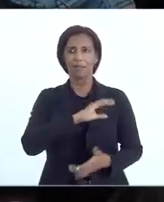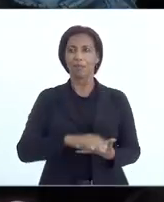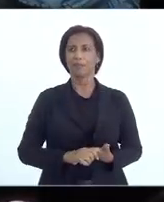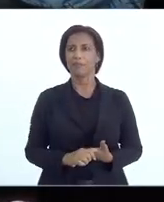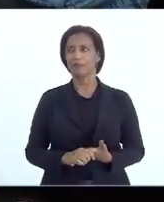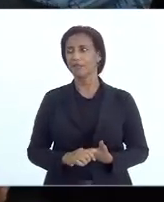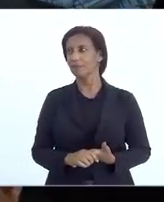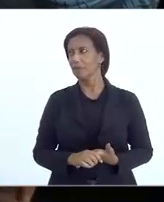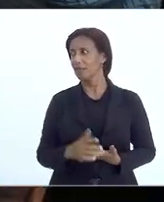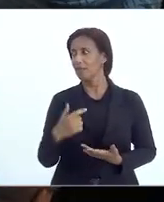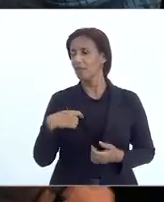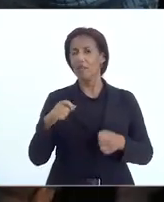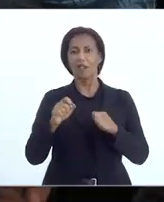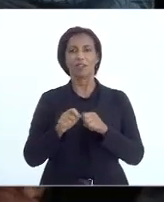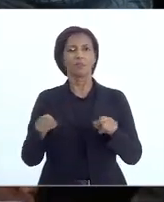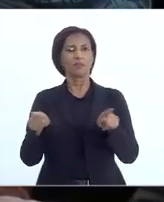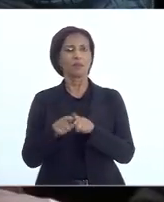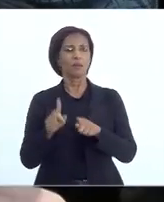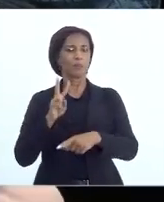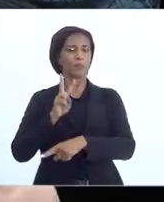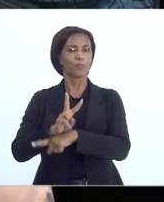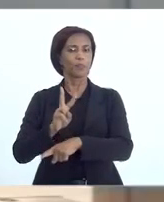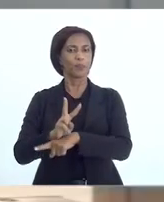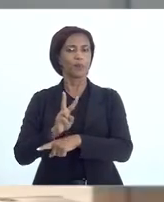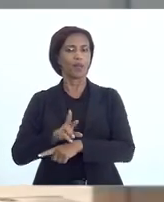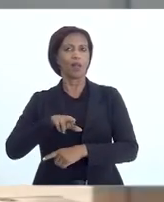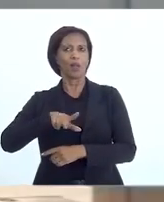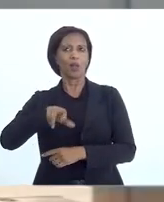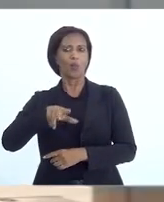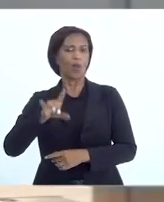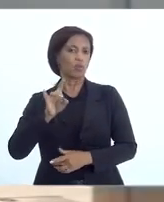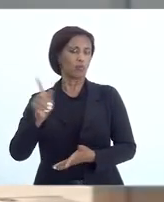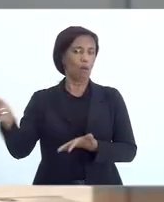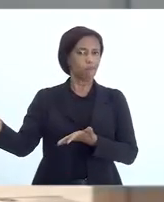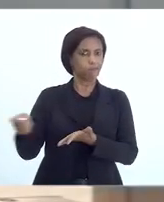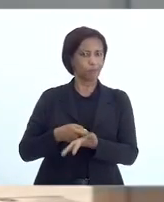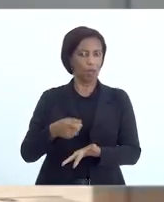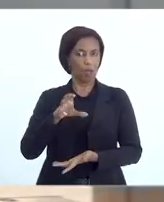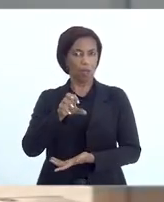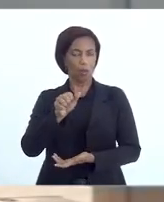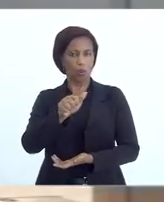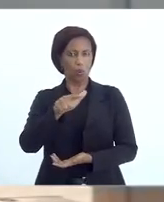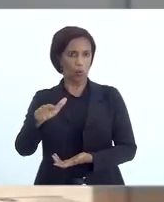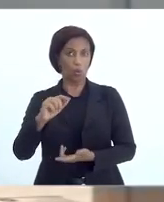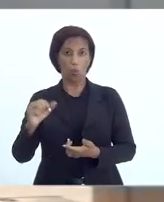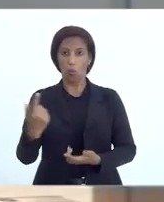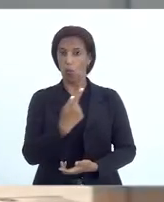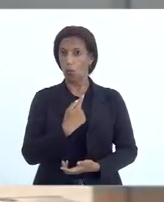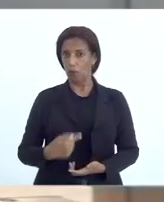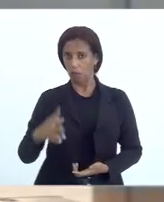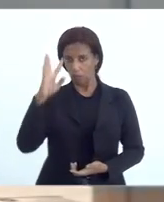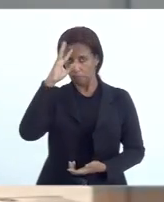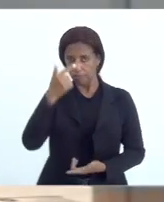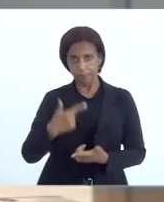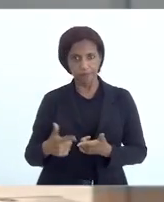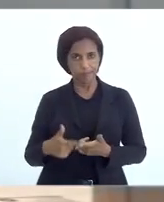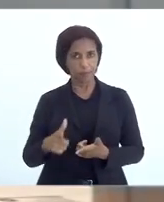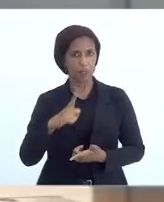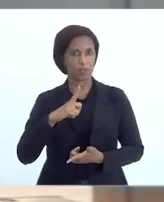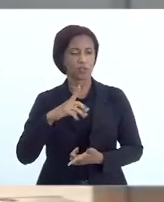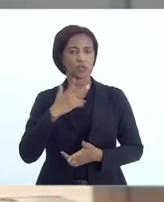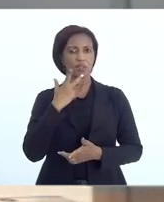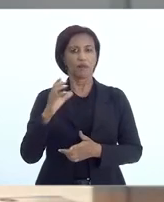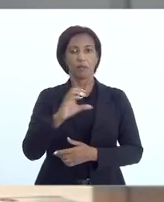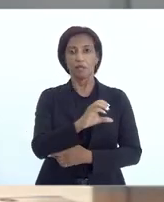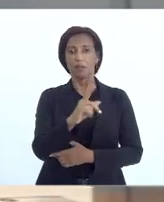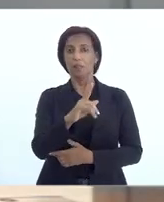em fazer aí eu faço também uma defesa que não é só a canetada do Coronel Henrique ou do governador que resolve o problema que a gente